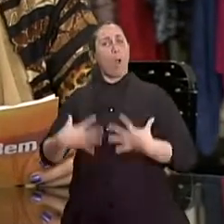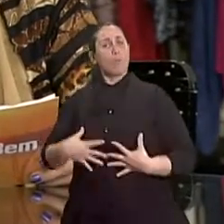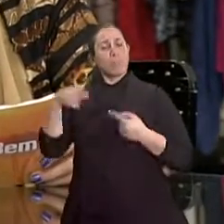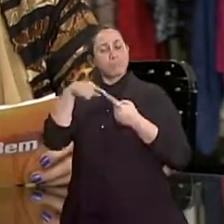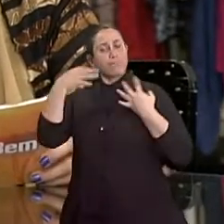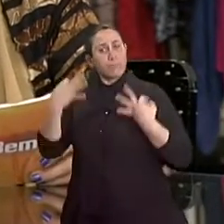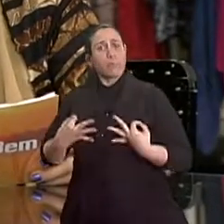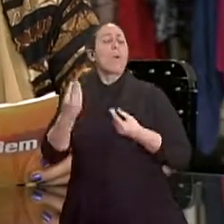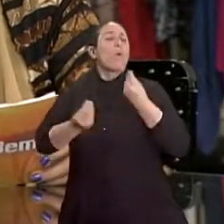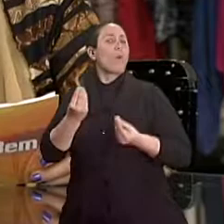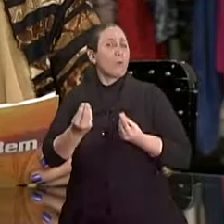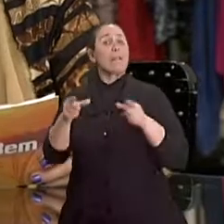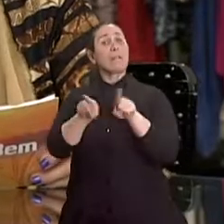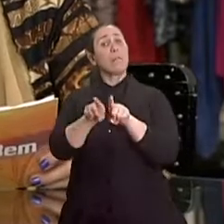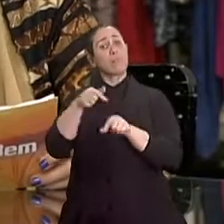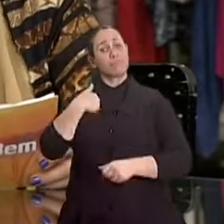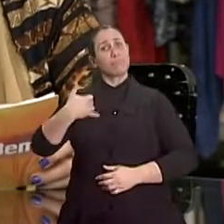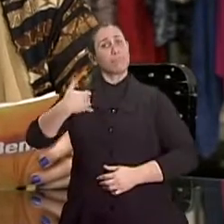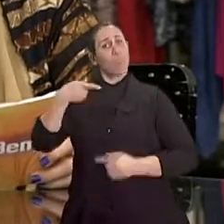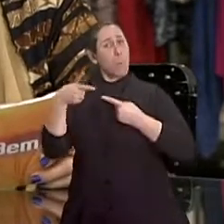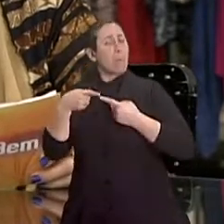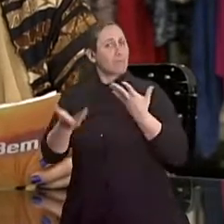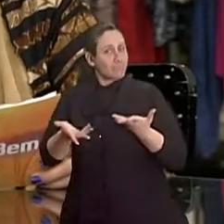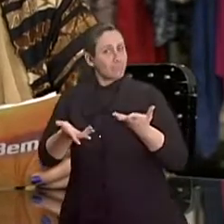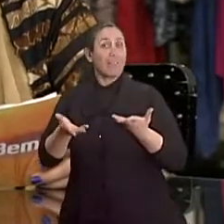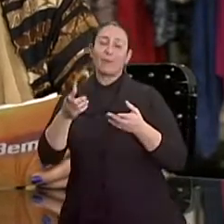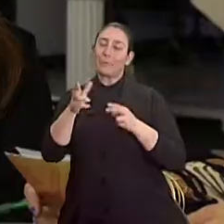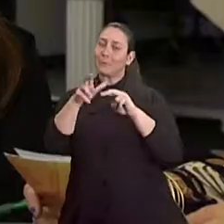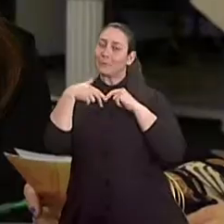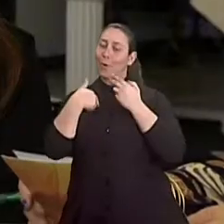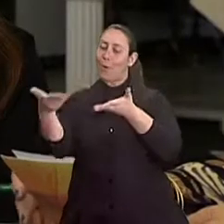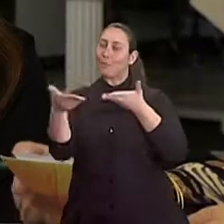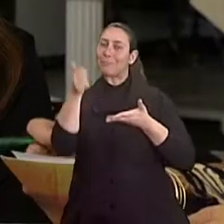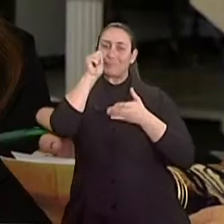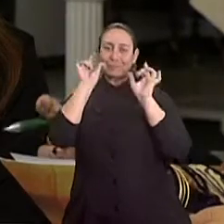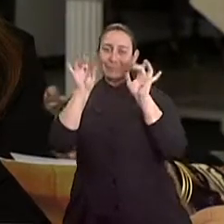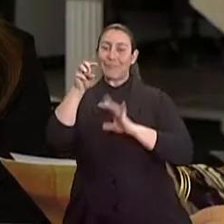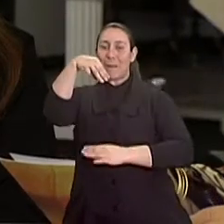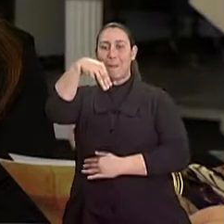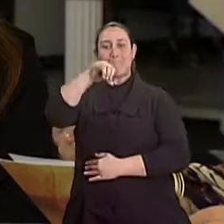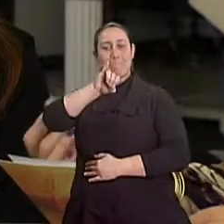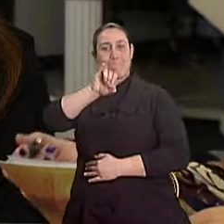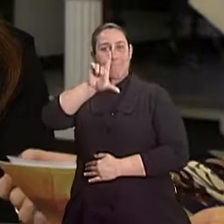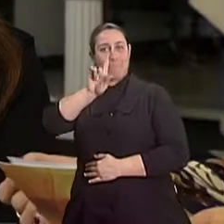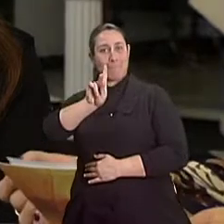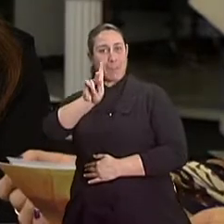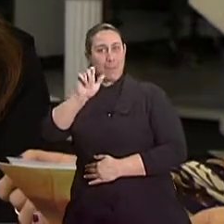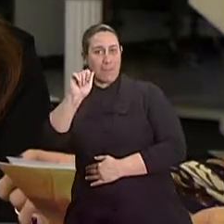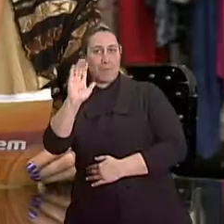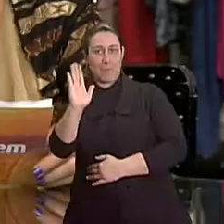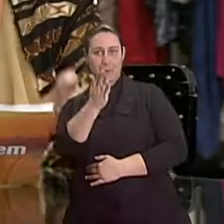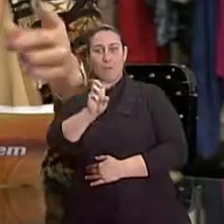e, principalmente, a idade. Por isso que a gente convidou a especialista aqui, a Milka Wolf, nossa conhecida,